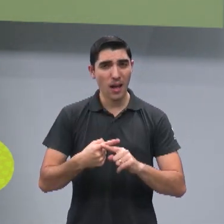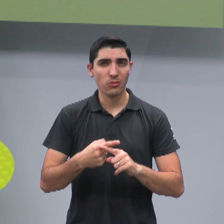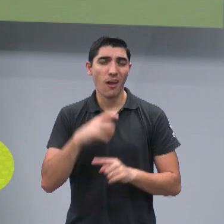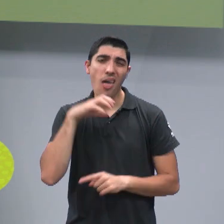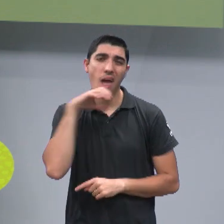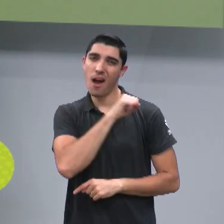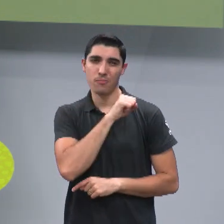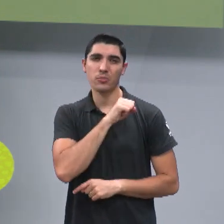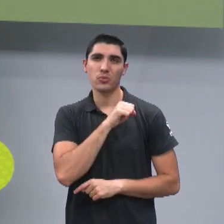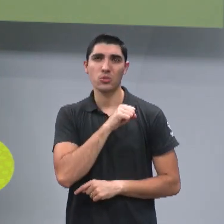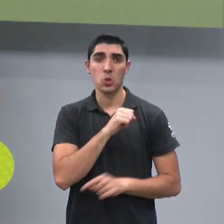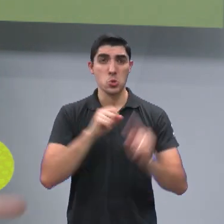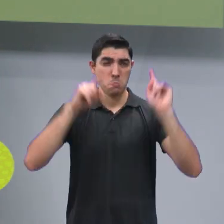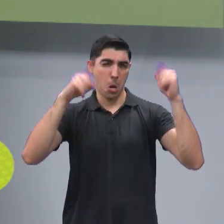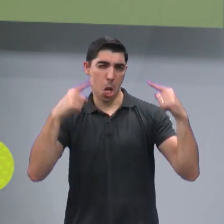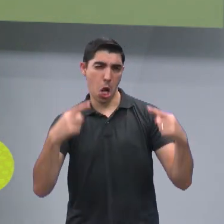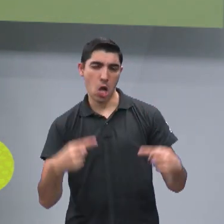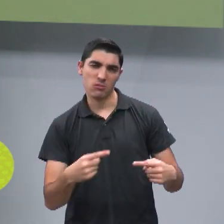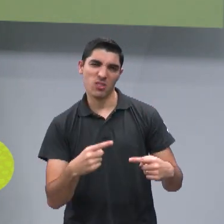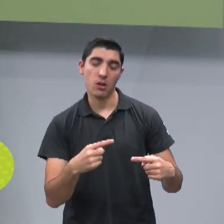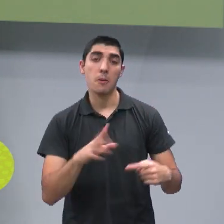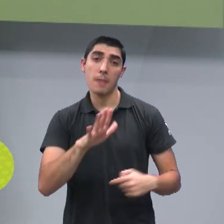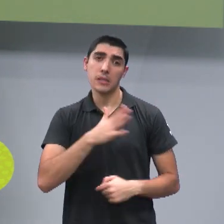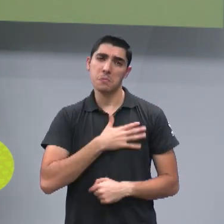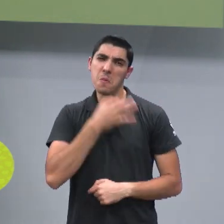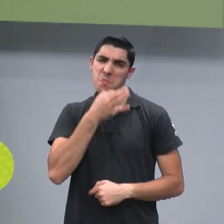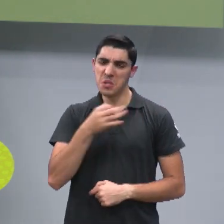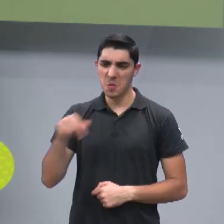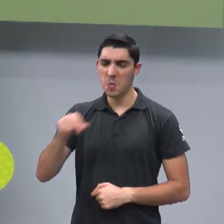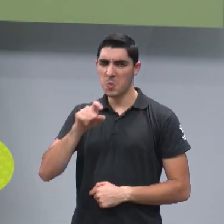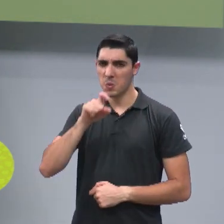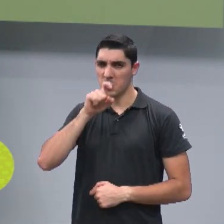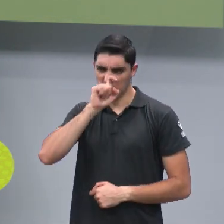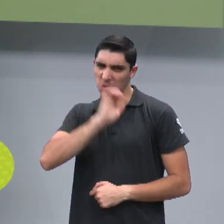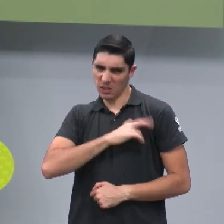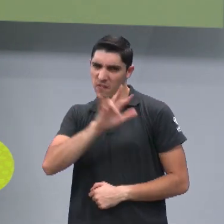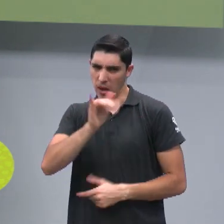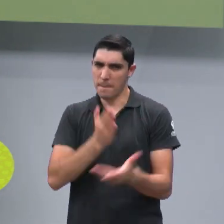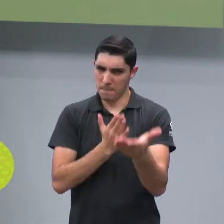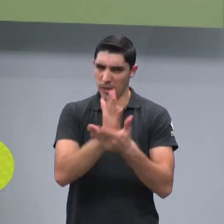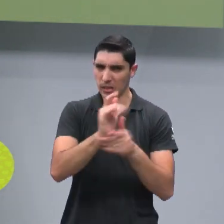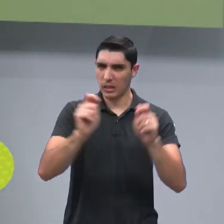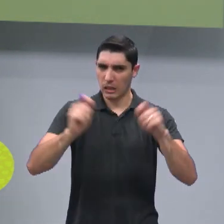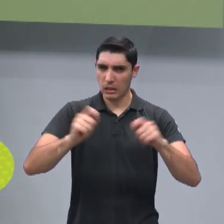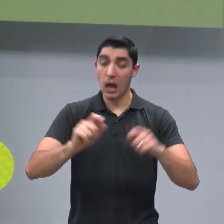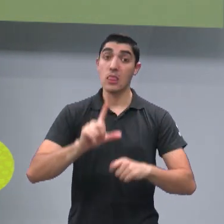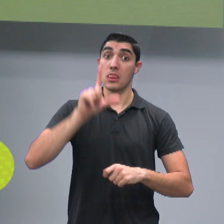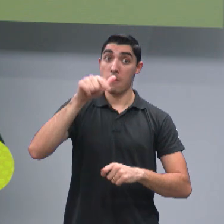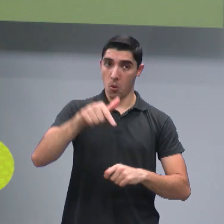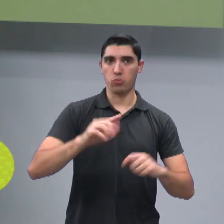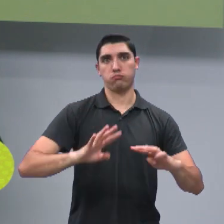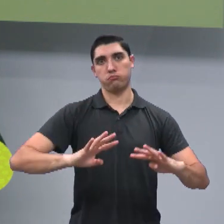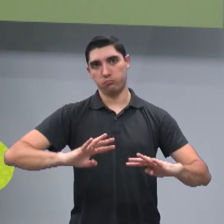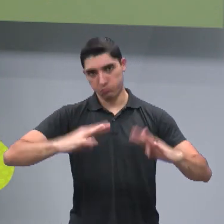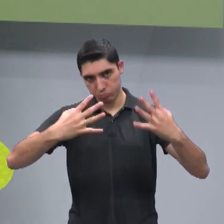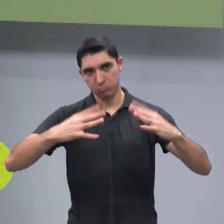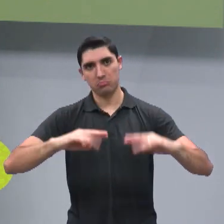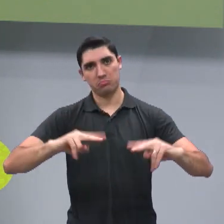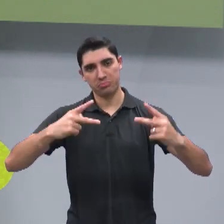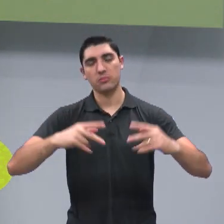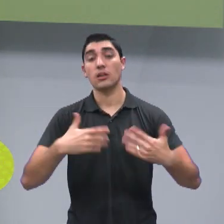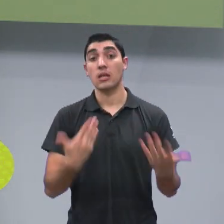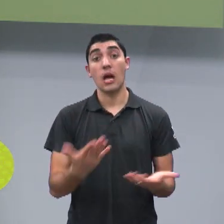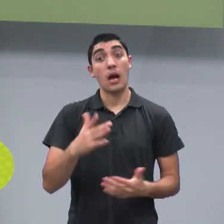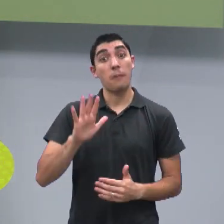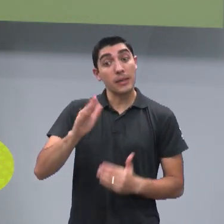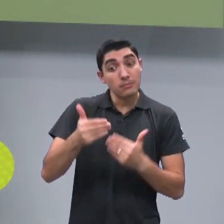são muitos jogos. Acredito que o São José vai classificar e aí vem o mata-mata, mas à medida que o campeonato vai rolando, o time vai